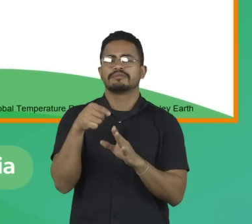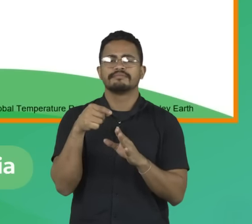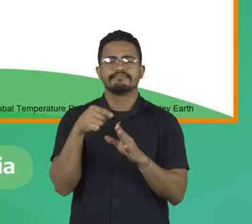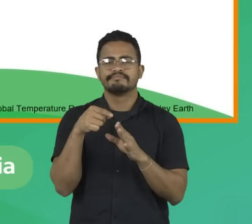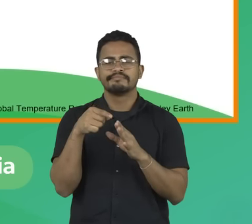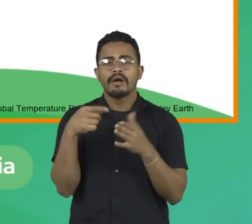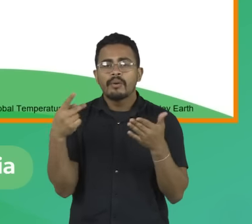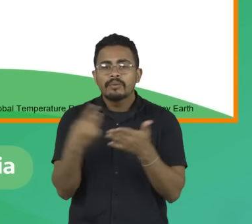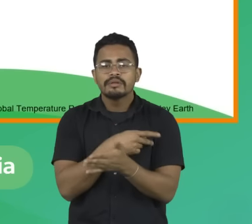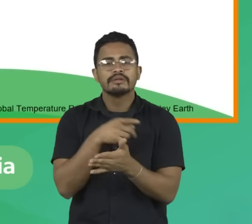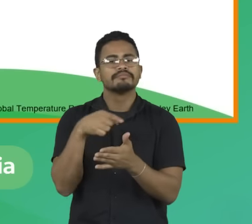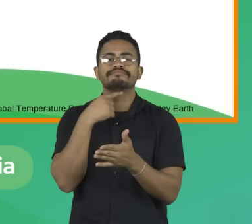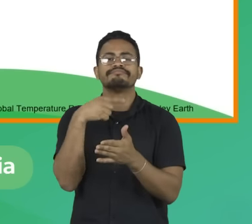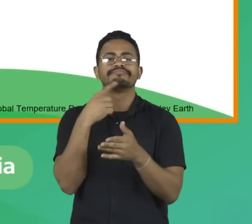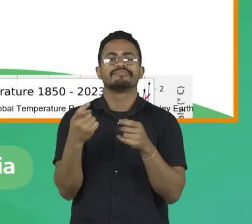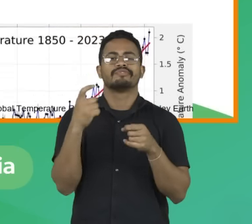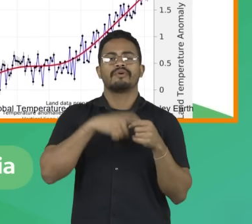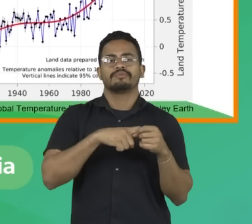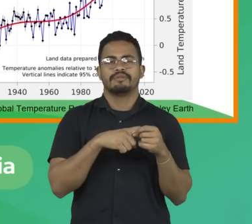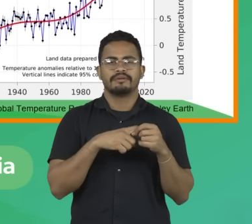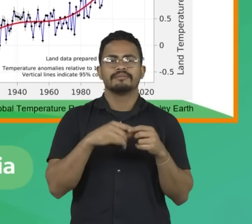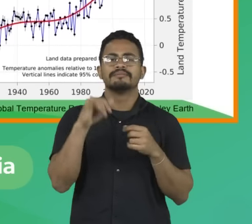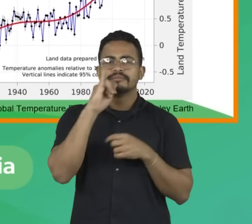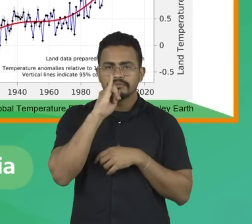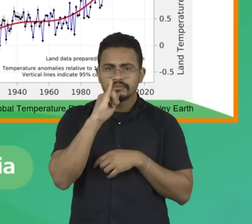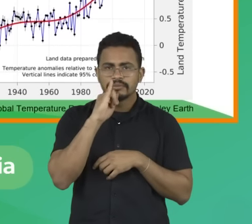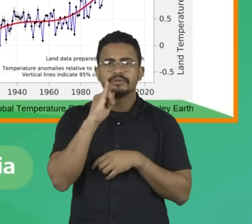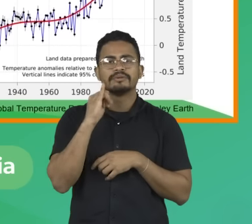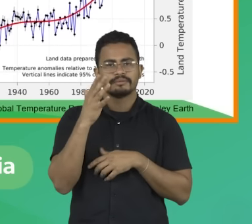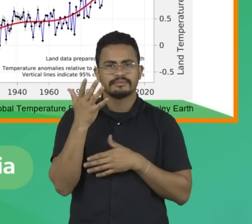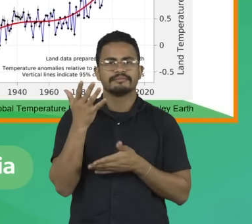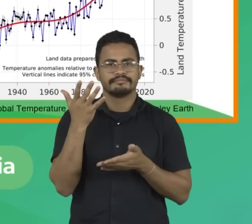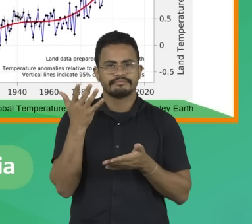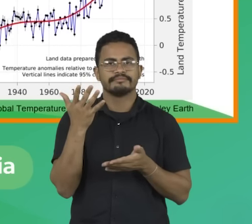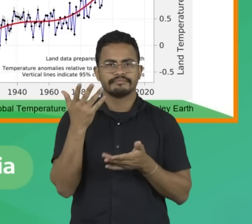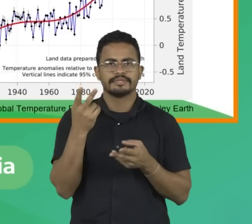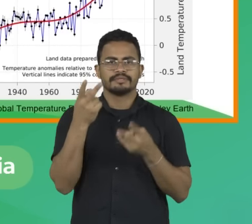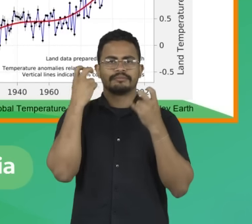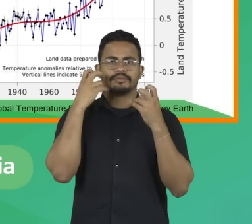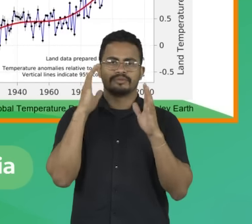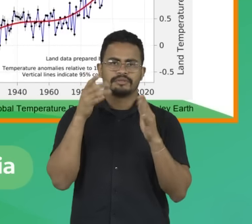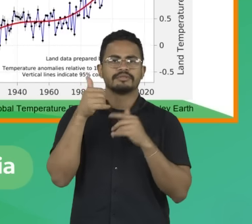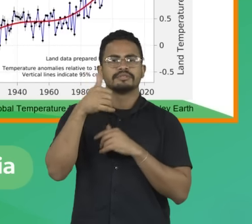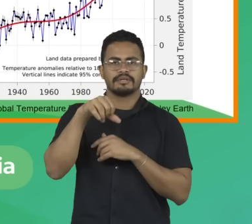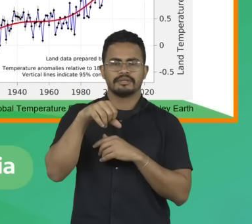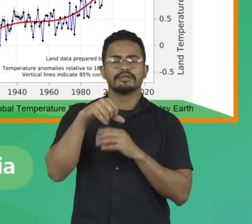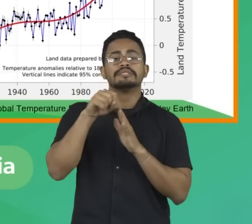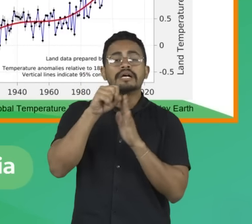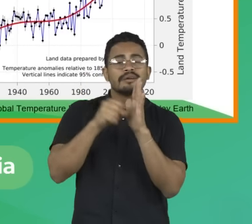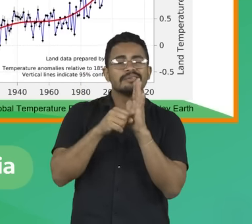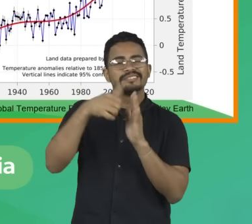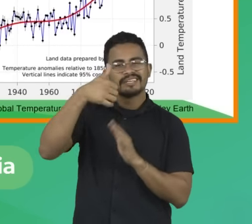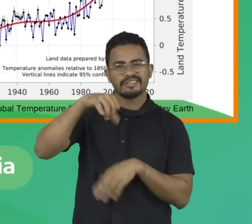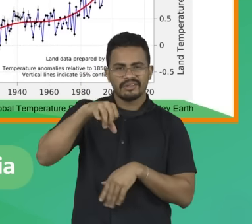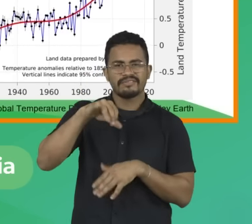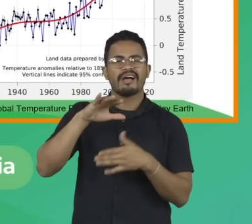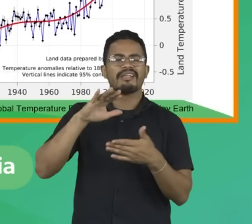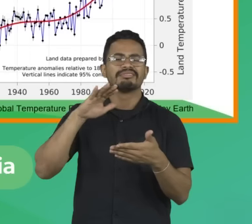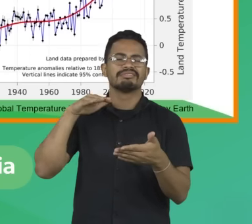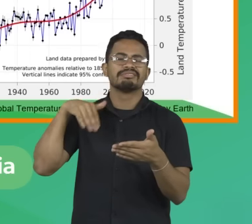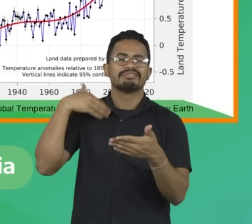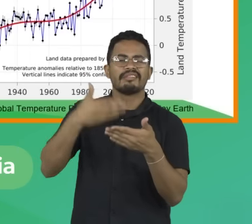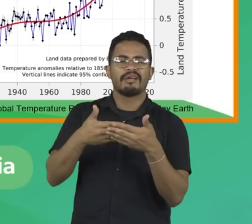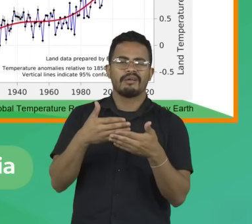ou de difícil irreversibilidade, como, por exemplo, o que nós temos notado desde o meio do século XIX até o registro do ano passado,